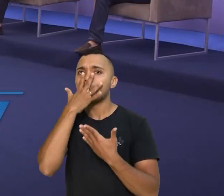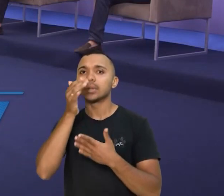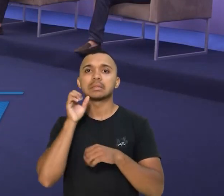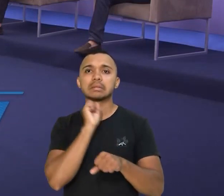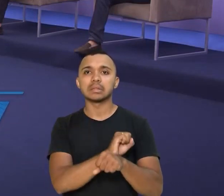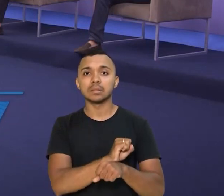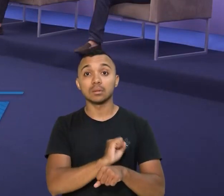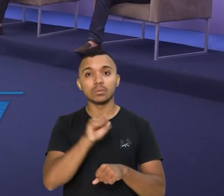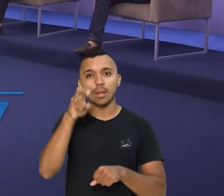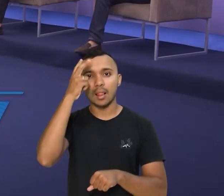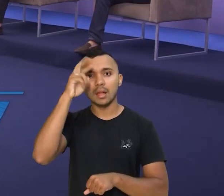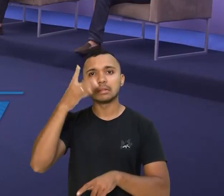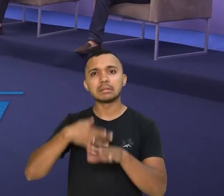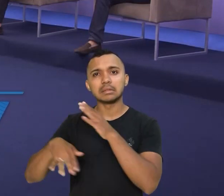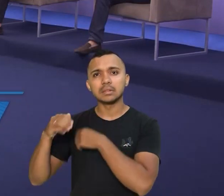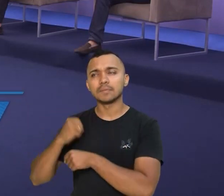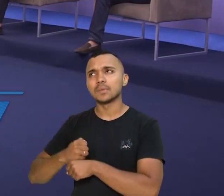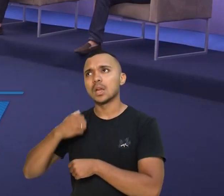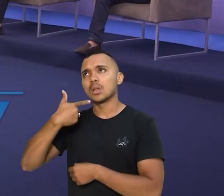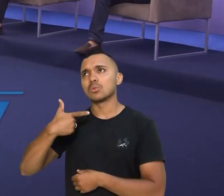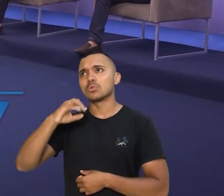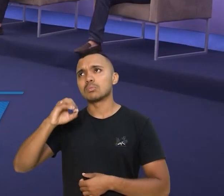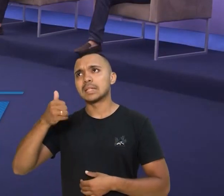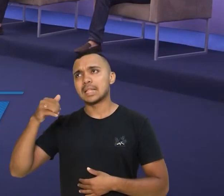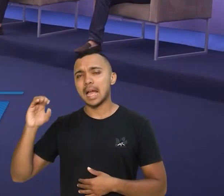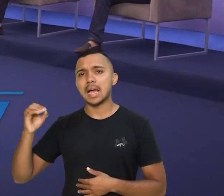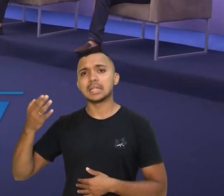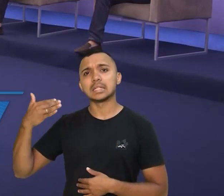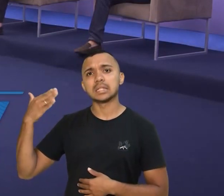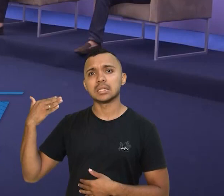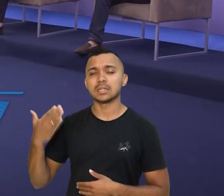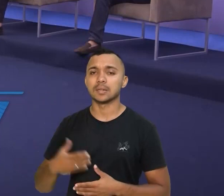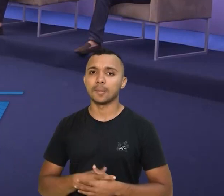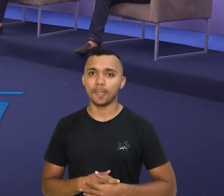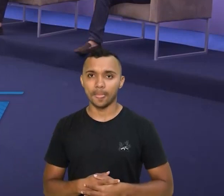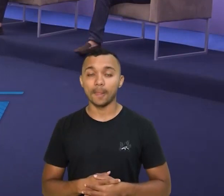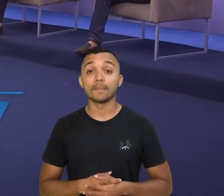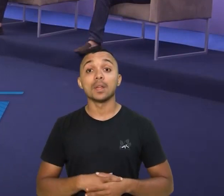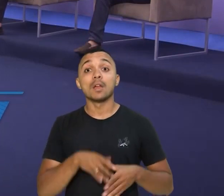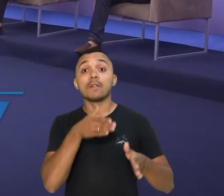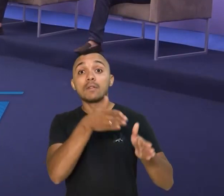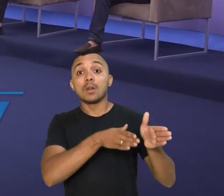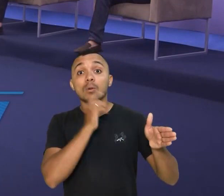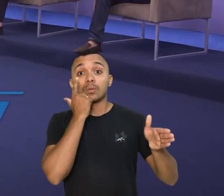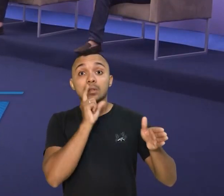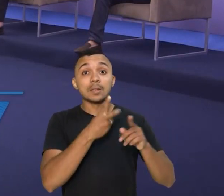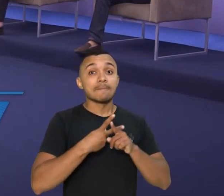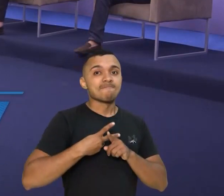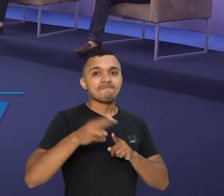lembrar em 2009... Guarani, Sobral. 2010, aliás, o Guarani de Sobral e foi campeão. E o Ferroviário também foi campeão. O Ferroviário foi campeão em